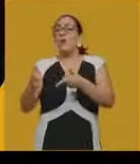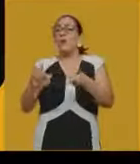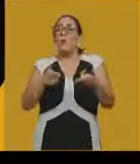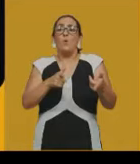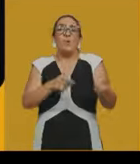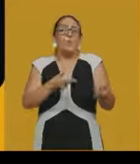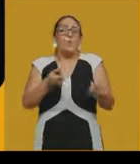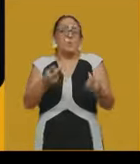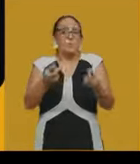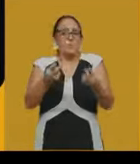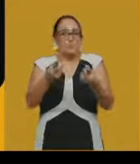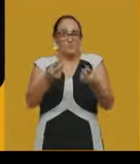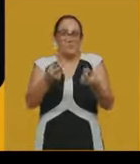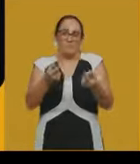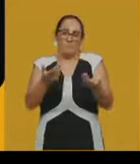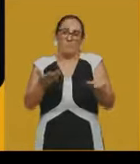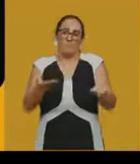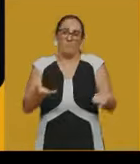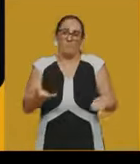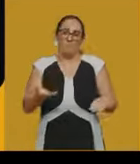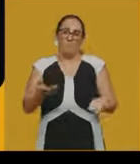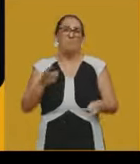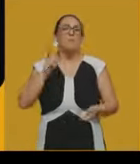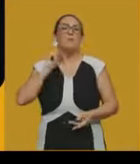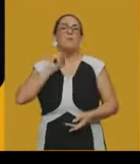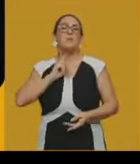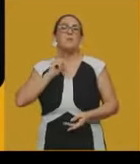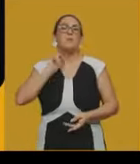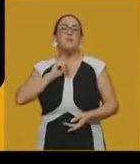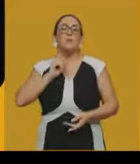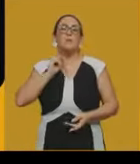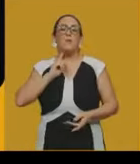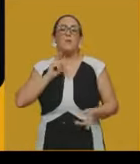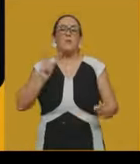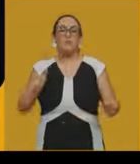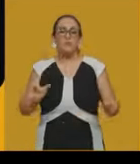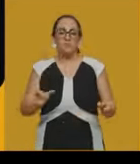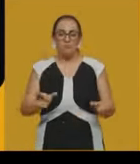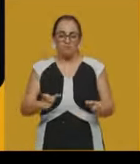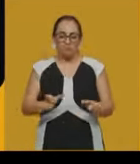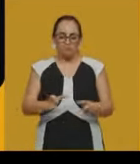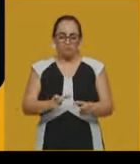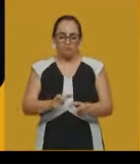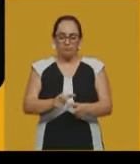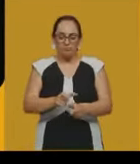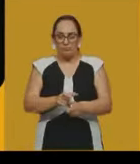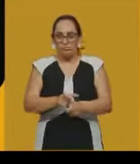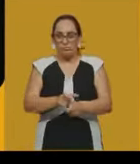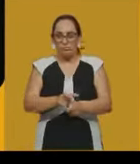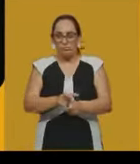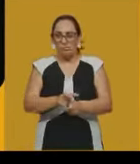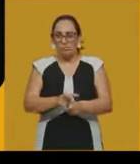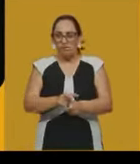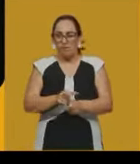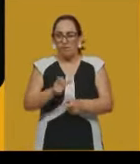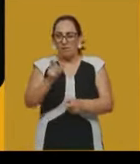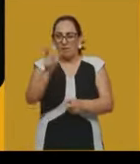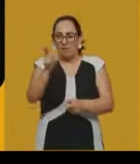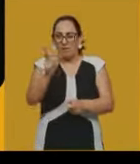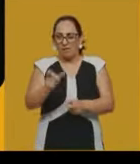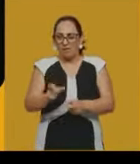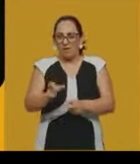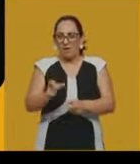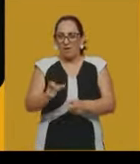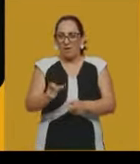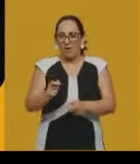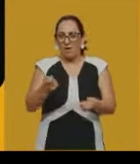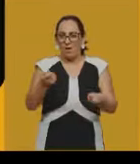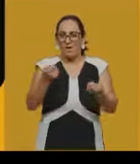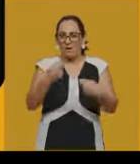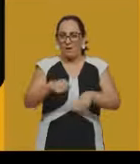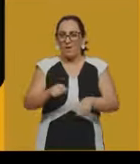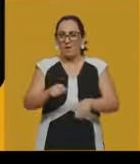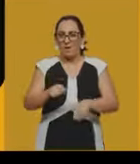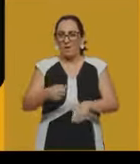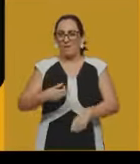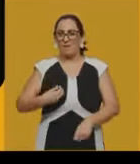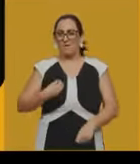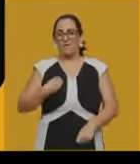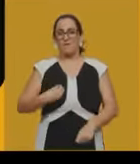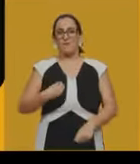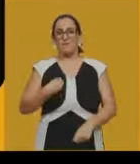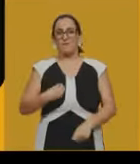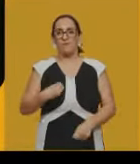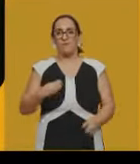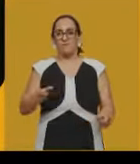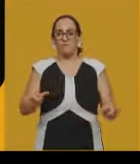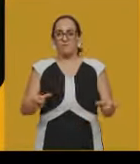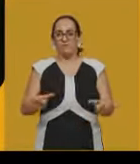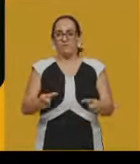é um mínimo, a quantidade de pessoas que têm aí o gozo desses direitos, que têm a possibilidade de participação, ela é